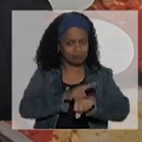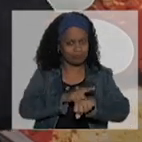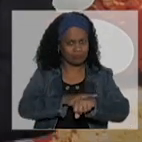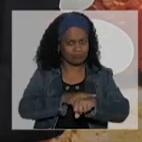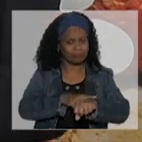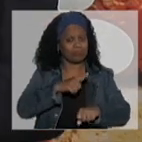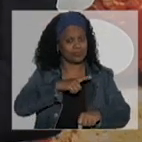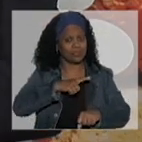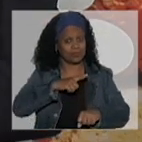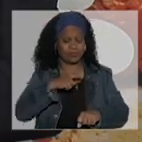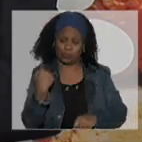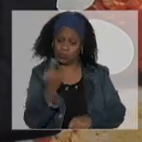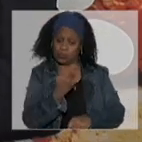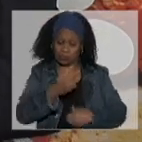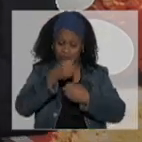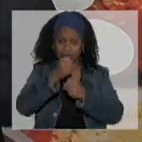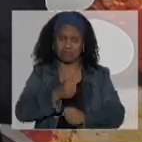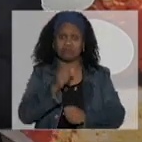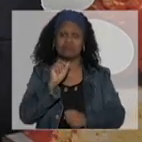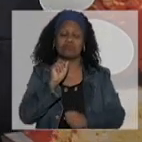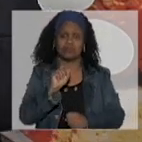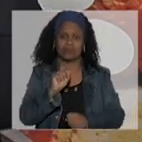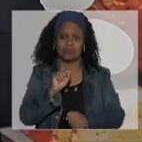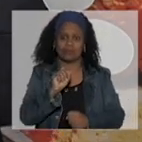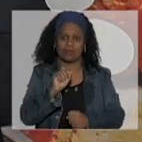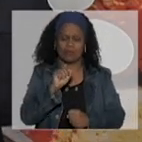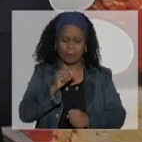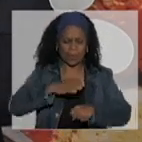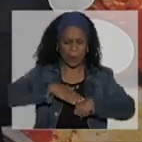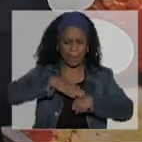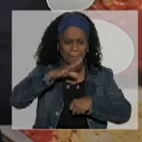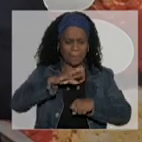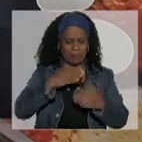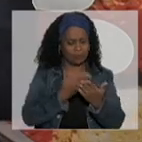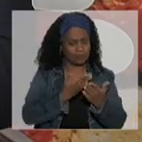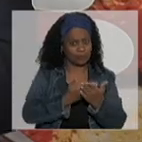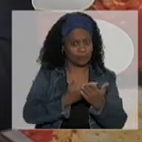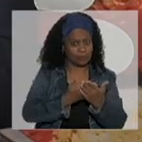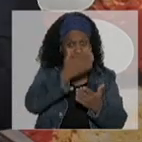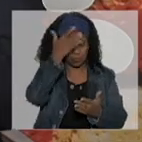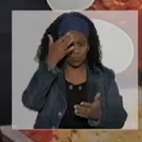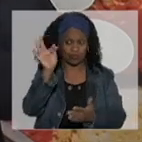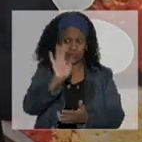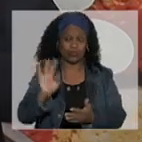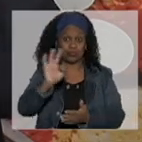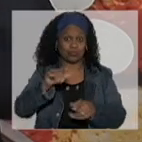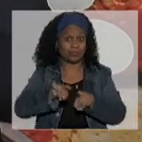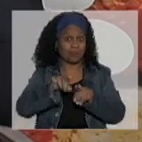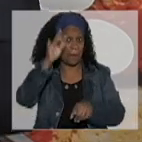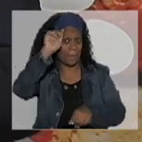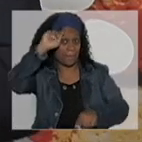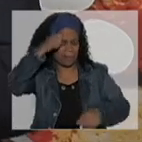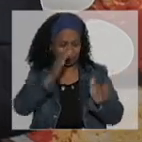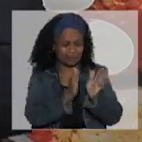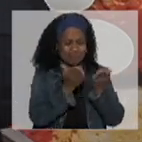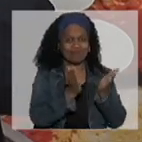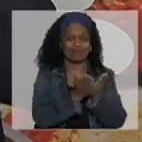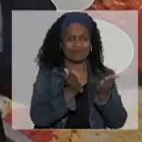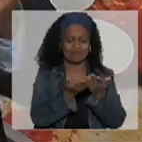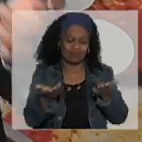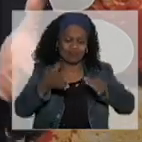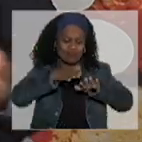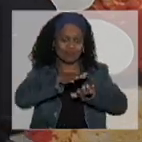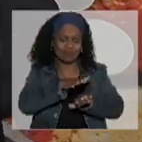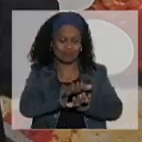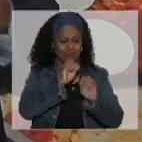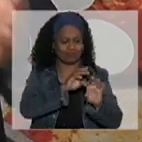período permitiu que a gente pudesse ter como consequência não é é mais estudante do ensino superior e os estudantes negros e pobres através do programa